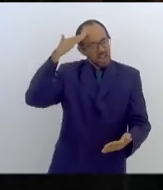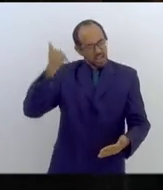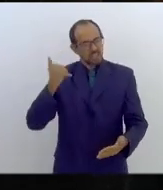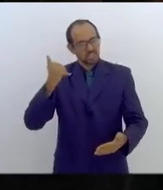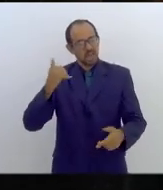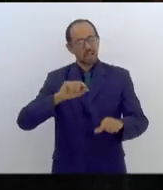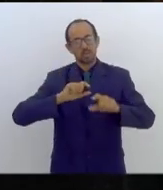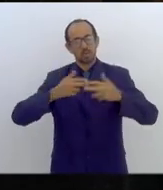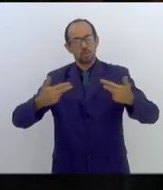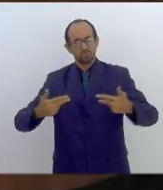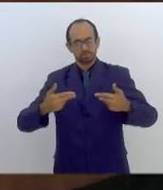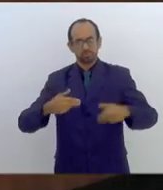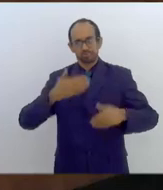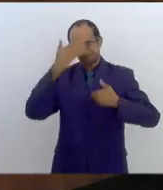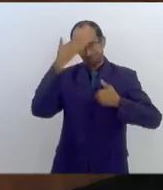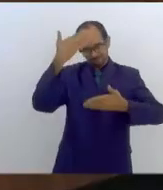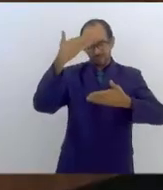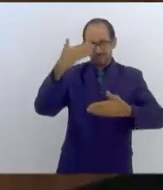Muito obrigado senhor